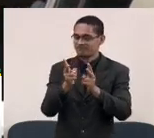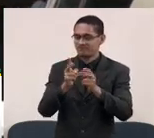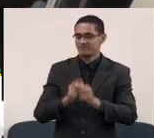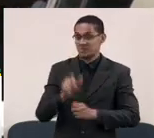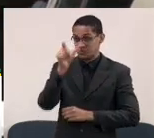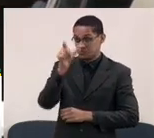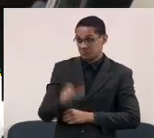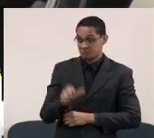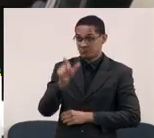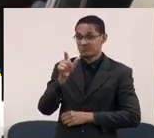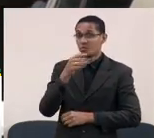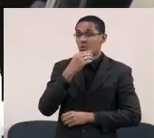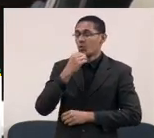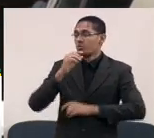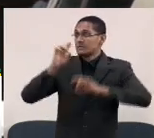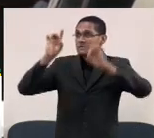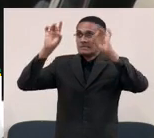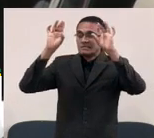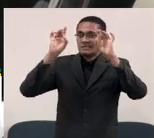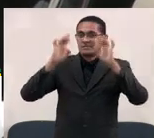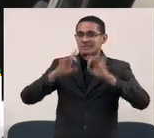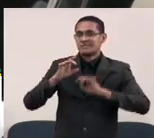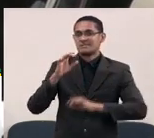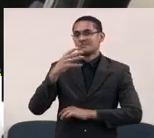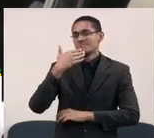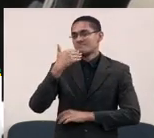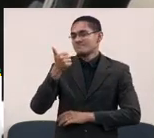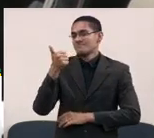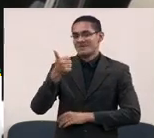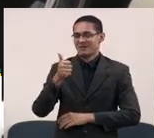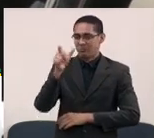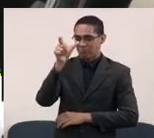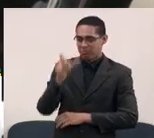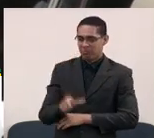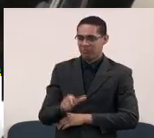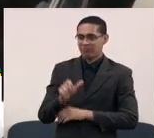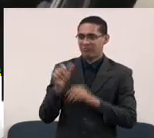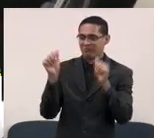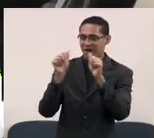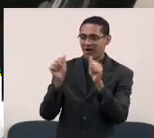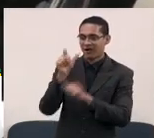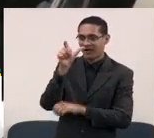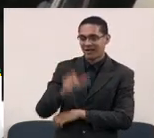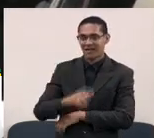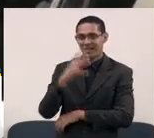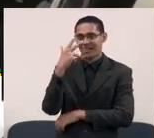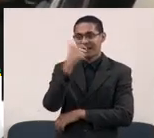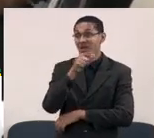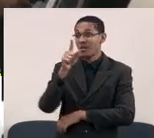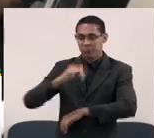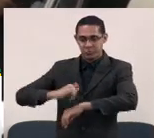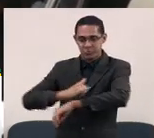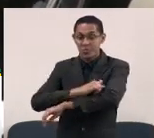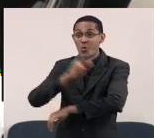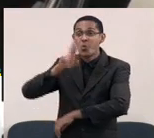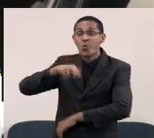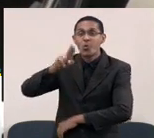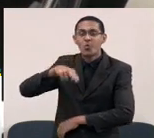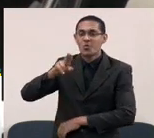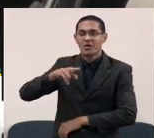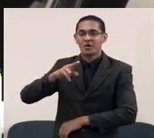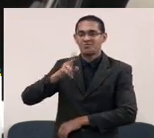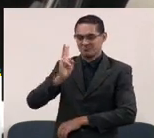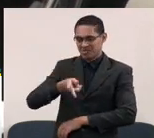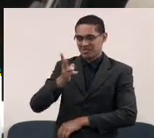homem espetacular que você é, com este corpício maravilhoso, querido, que você nunca engordou uma grama, que